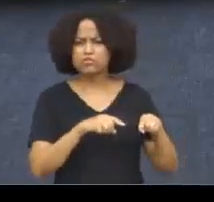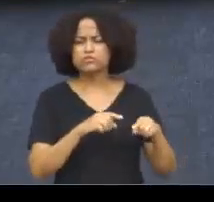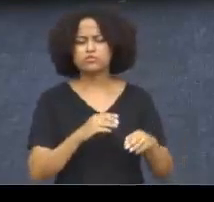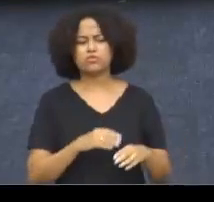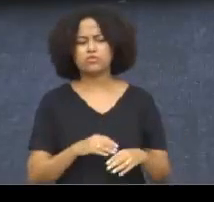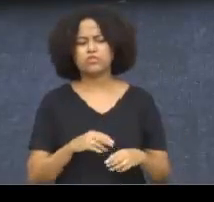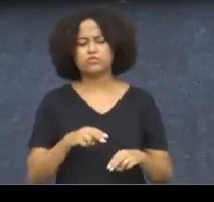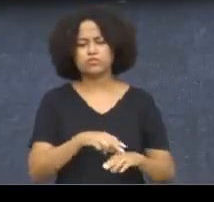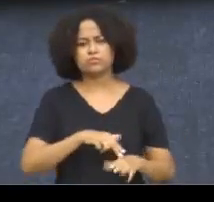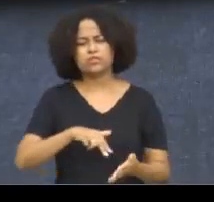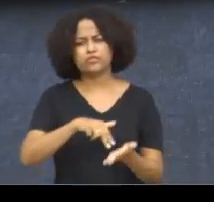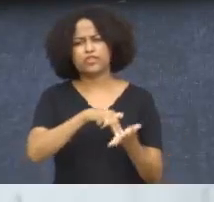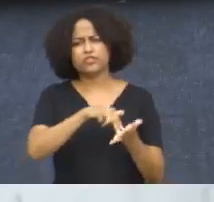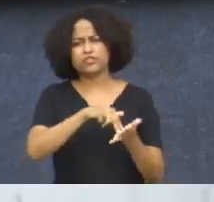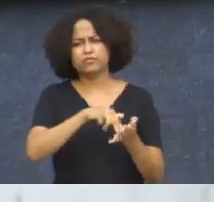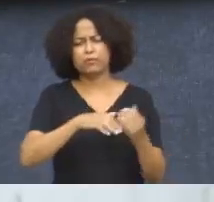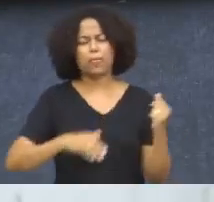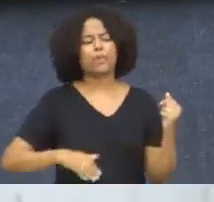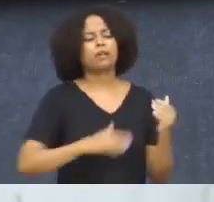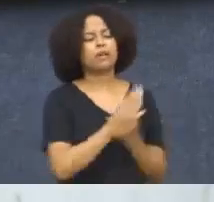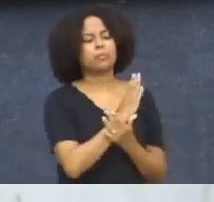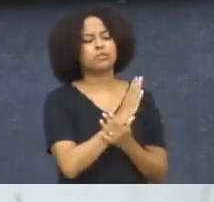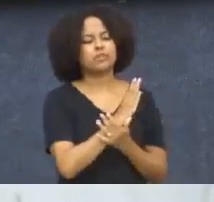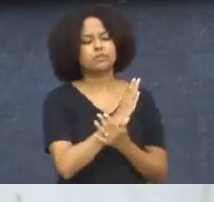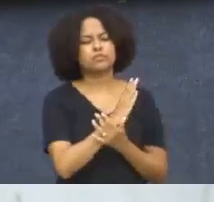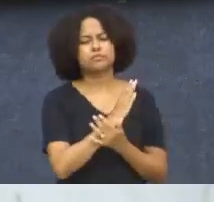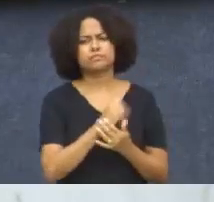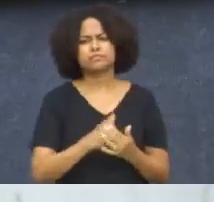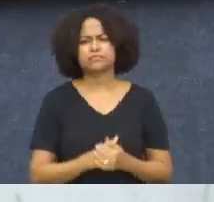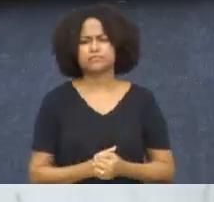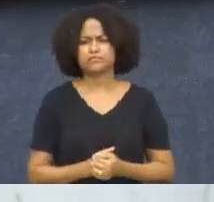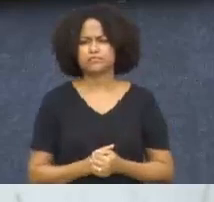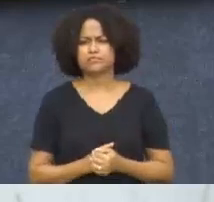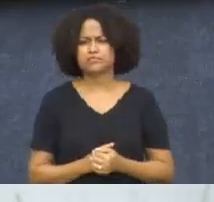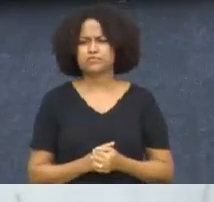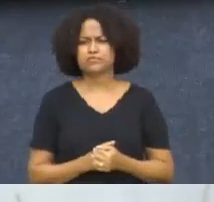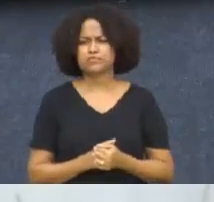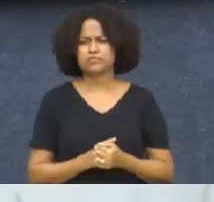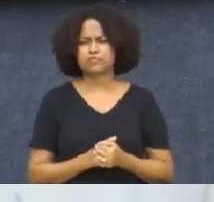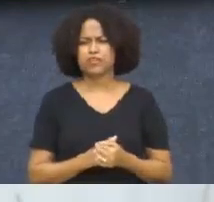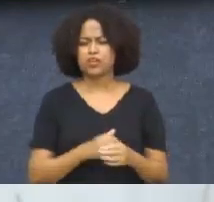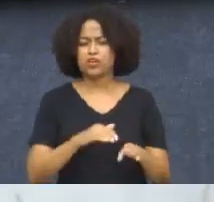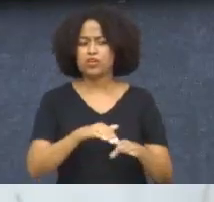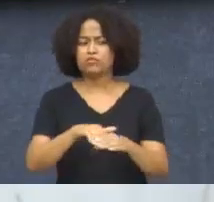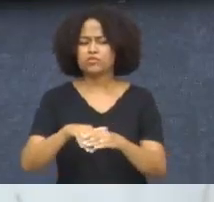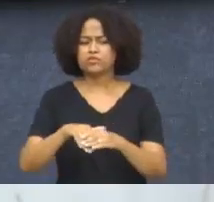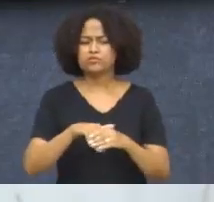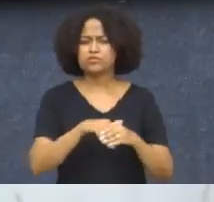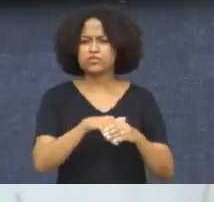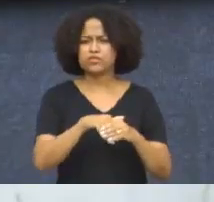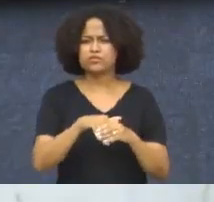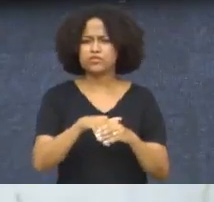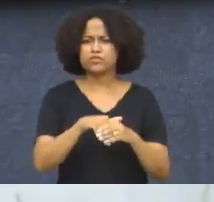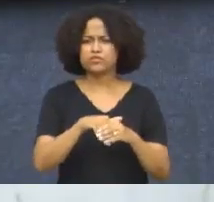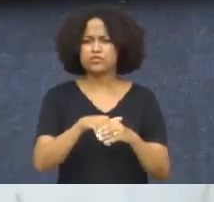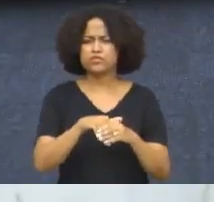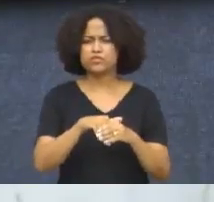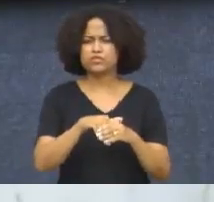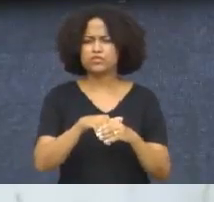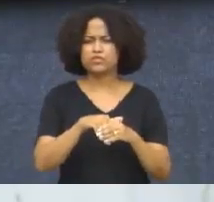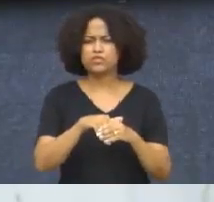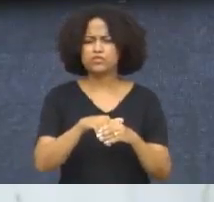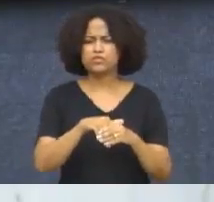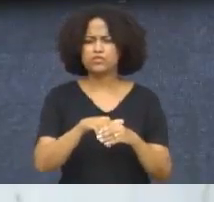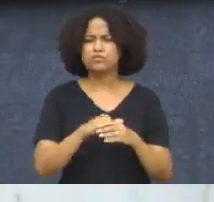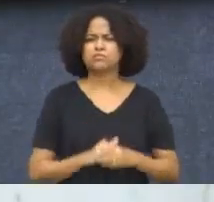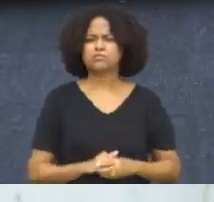Aprovado. Então, agora nós vamos colocar em votação o projeto. Fica aprovado, fica prejudicada. Ah, vamos lá.